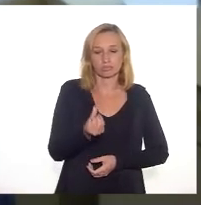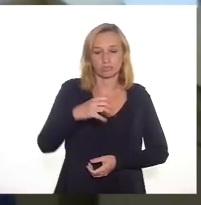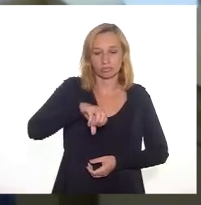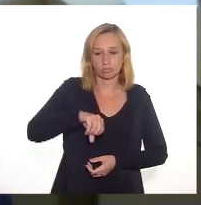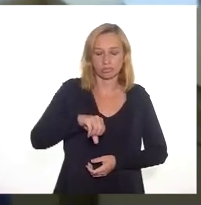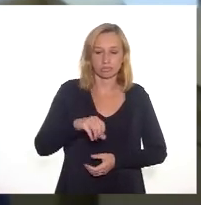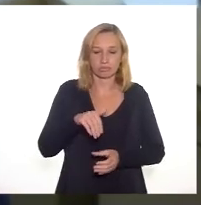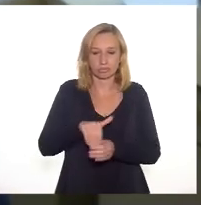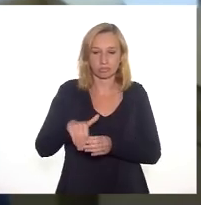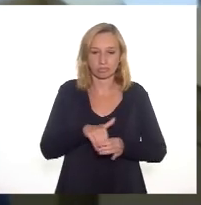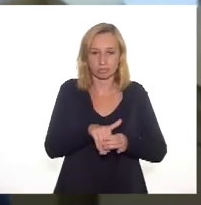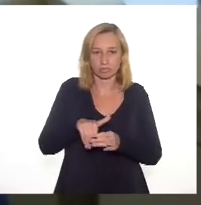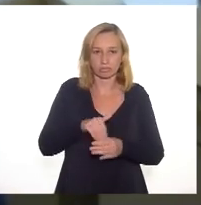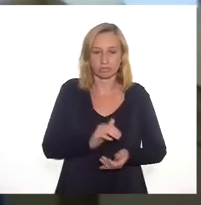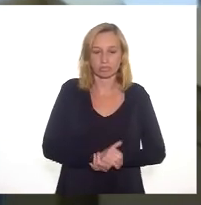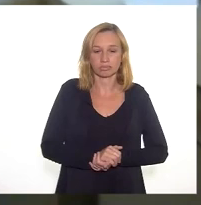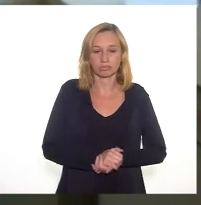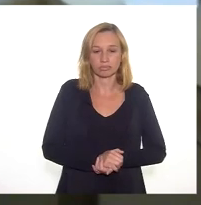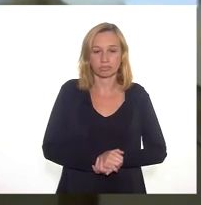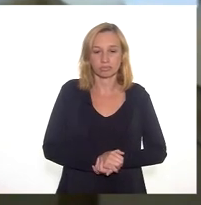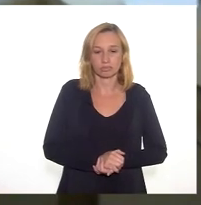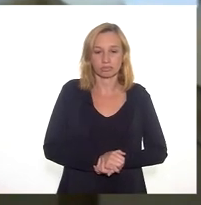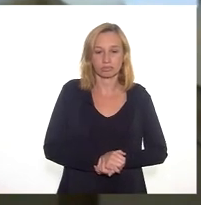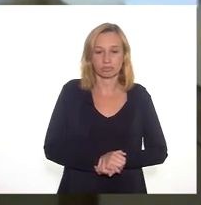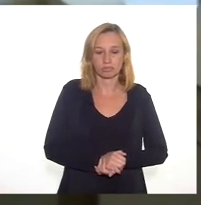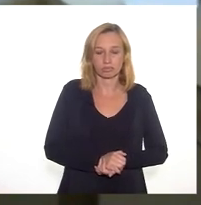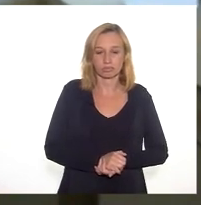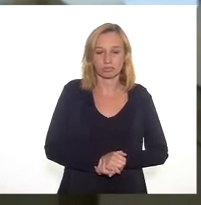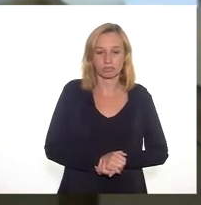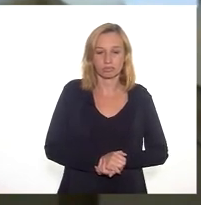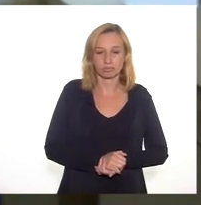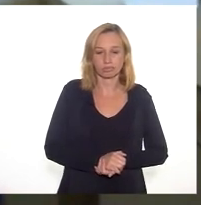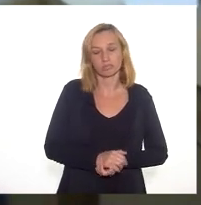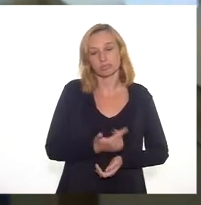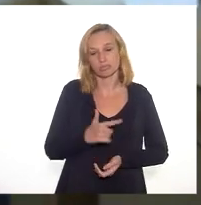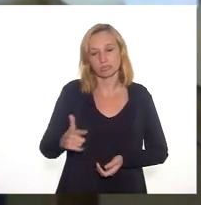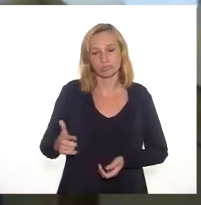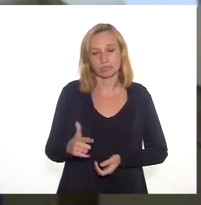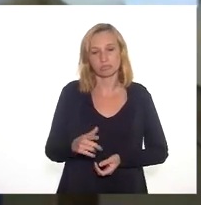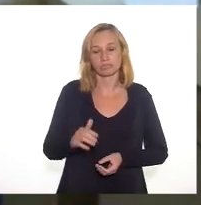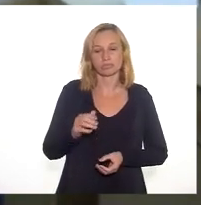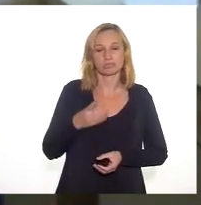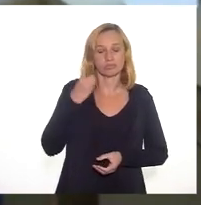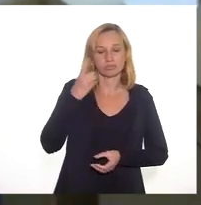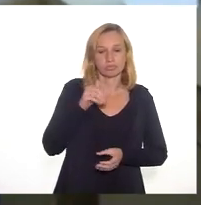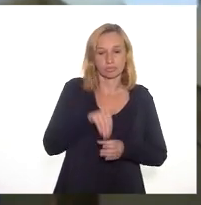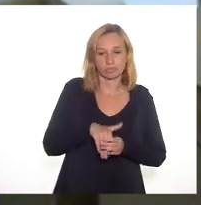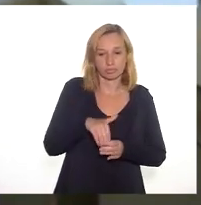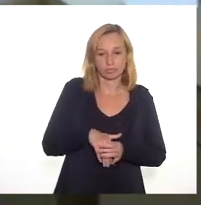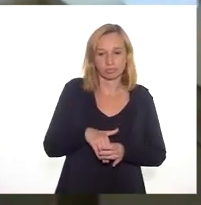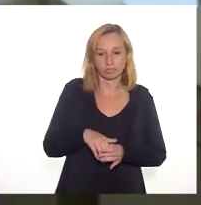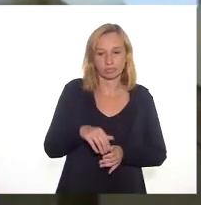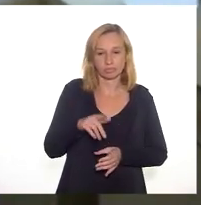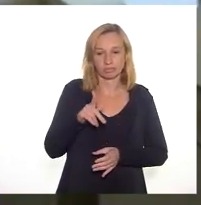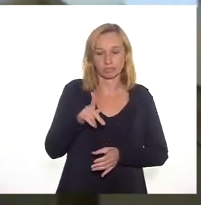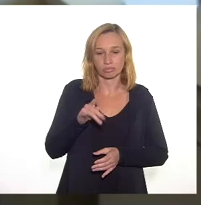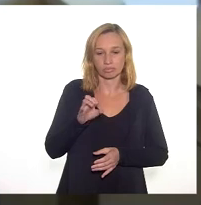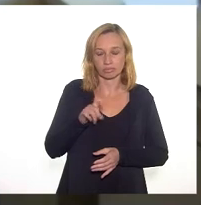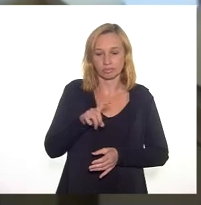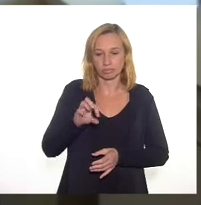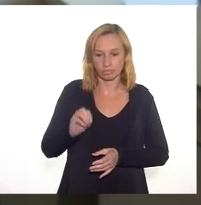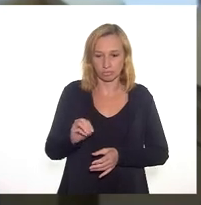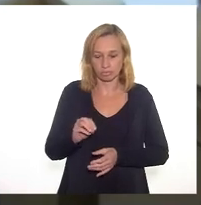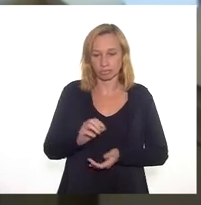votos. Só não teve o voto novamente do deputado que eu acabei de relatar, o